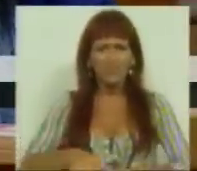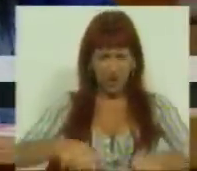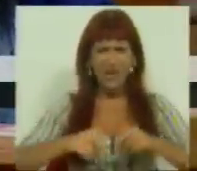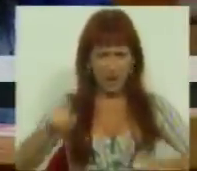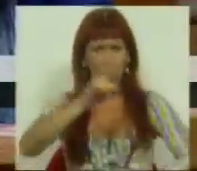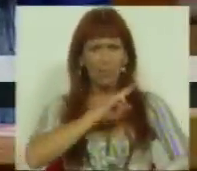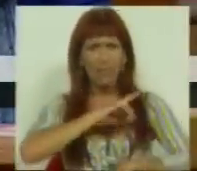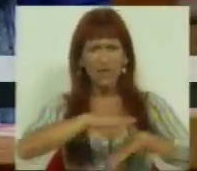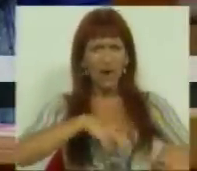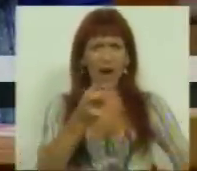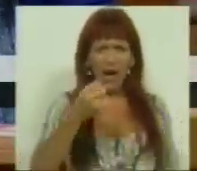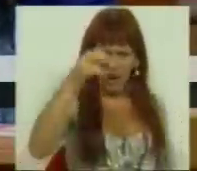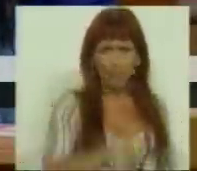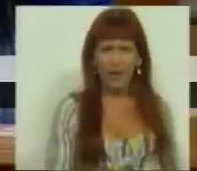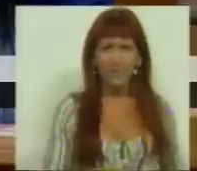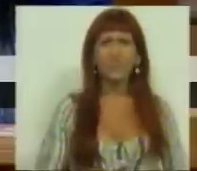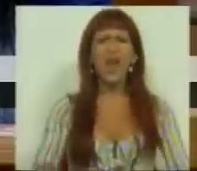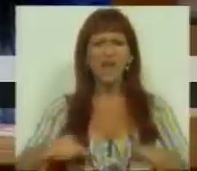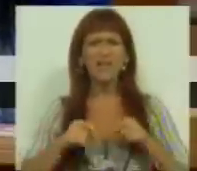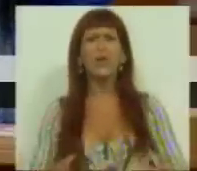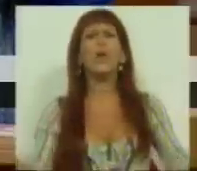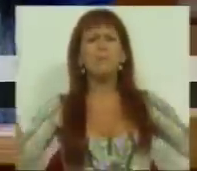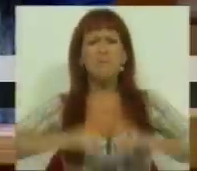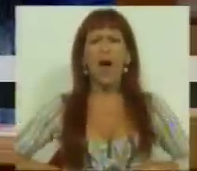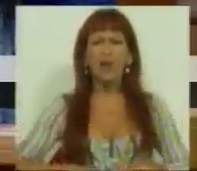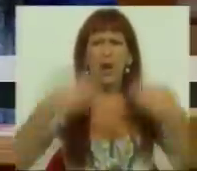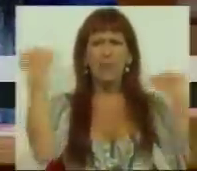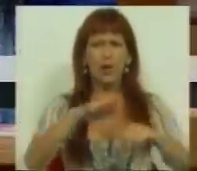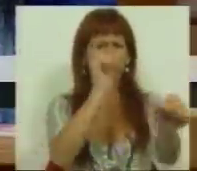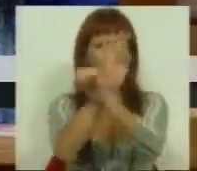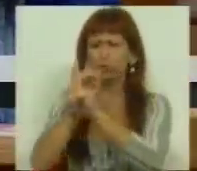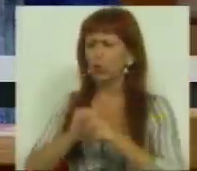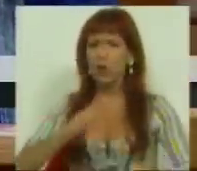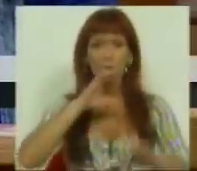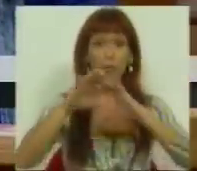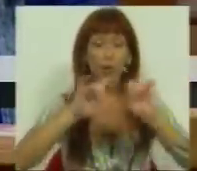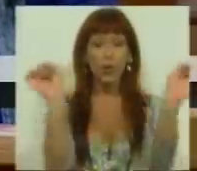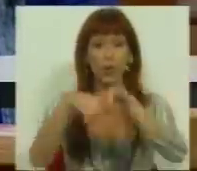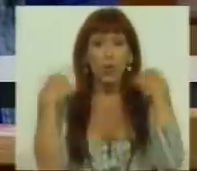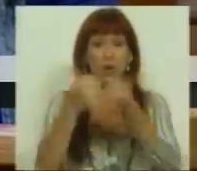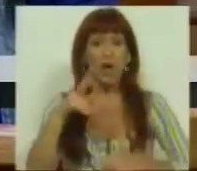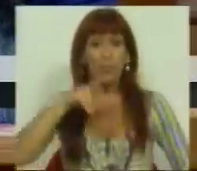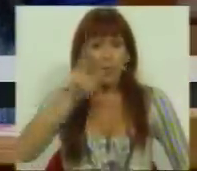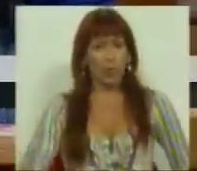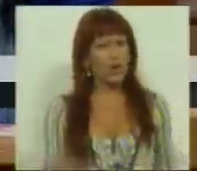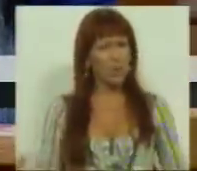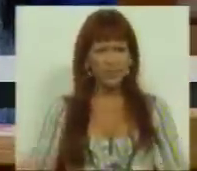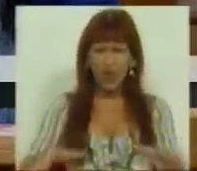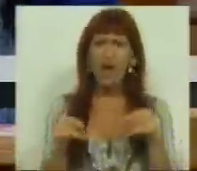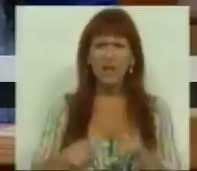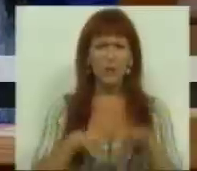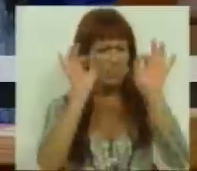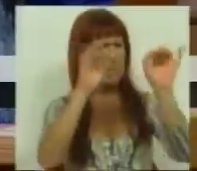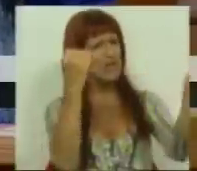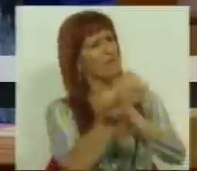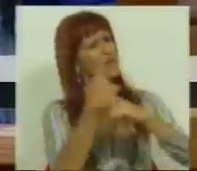Aceitam a privatização da RTP? Aceitam ainda mais limites à pluralidade da comunicação social em Portugal? Aceitam